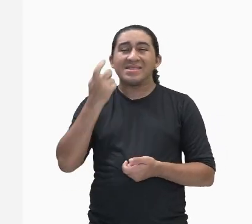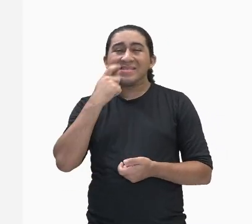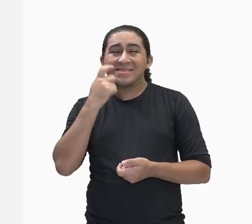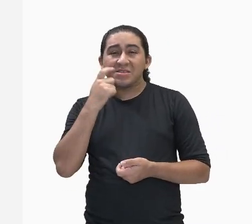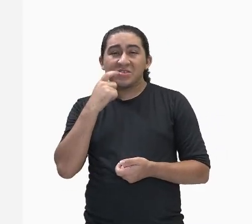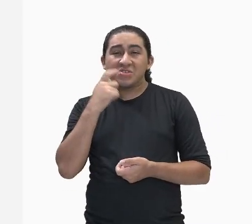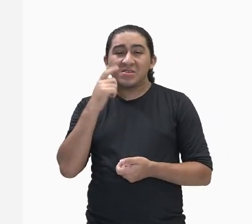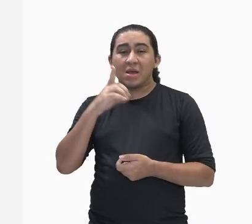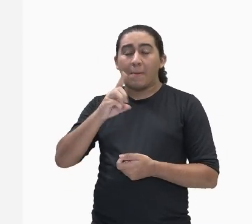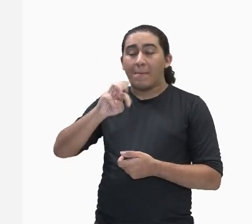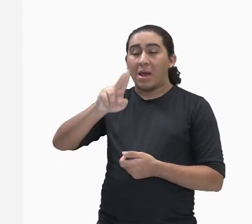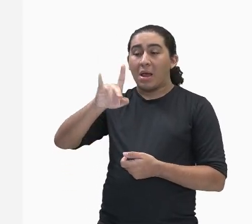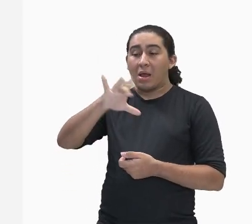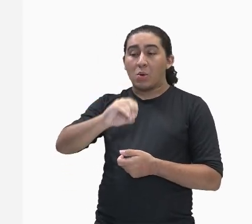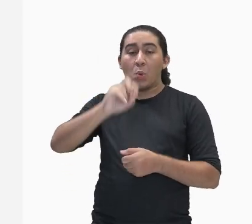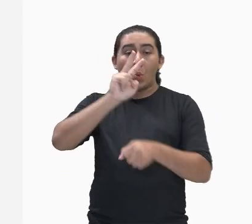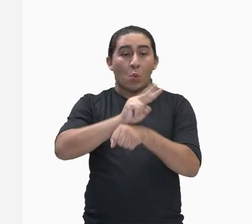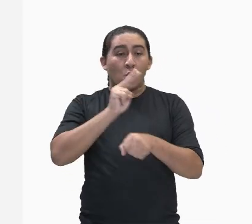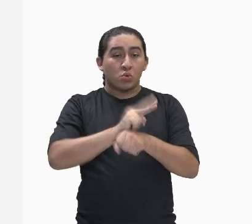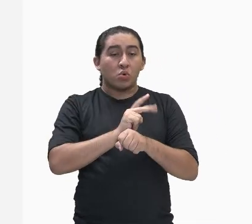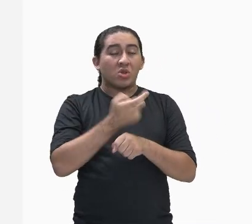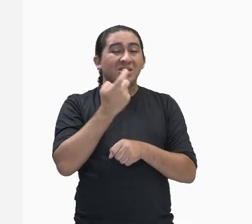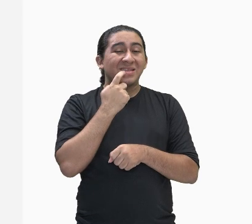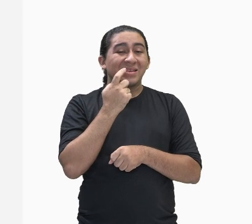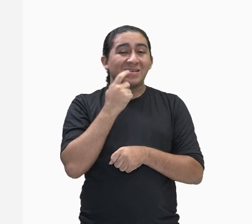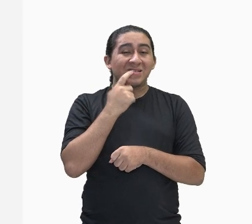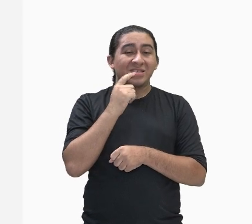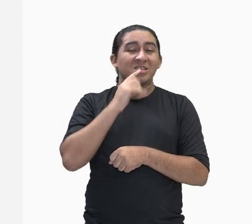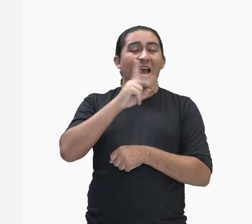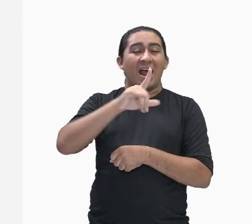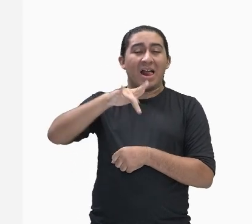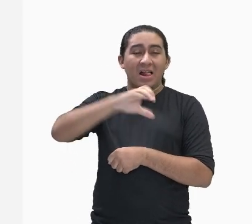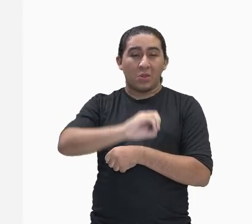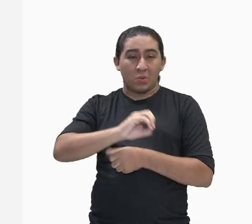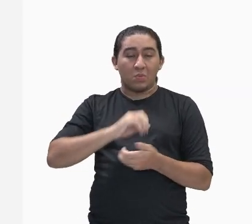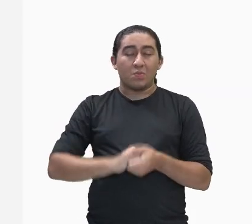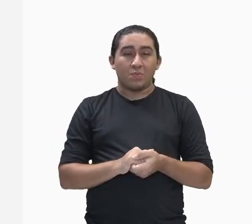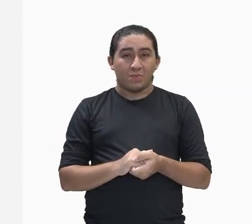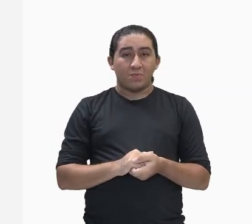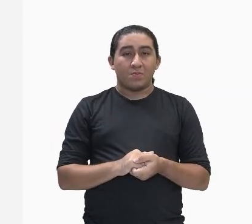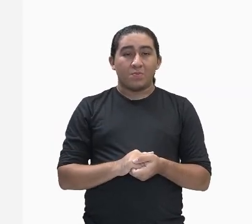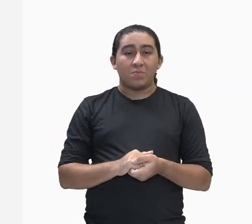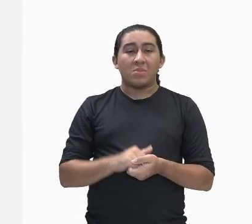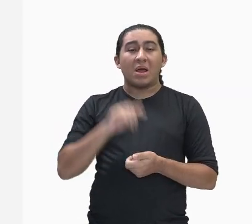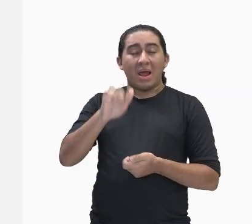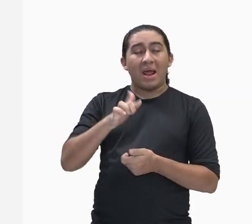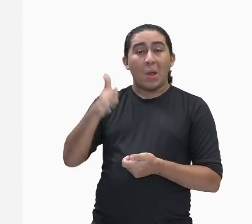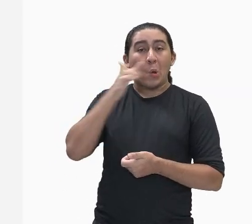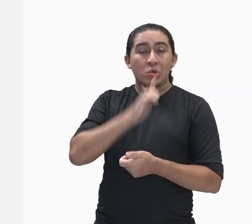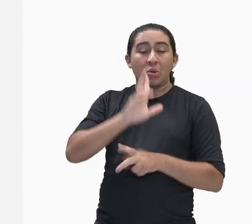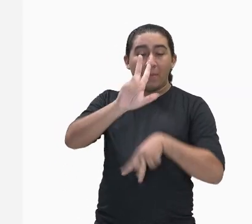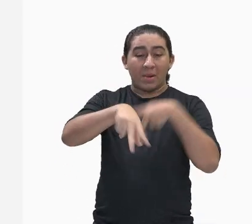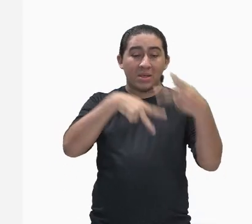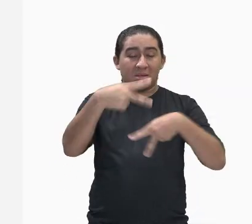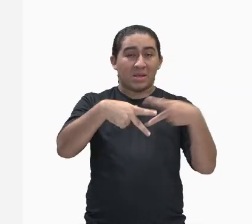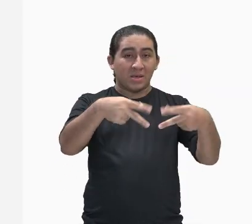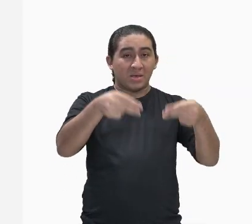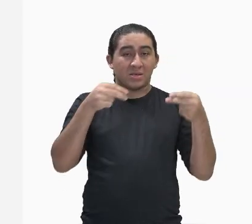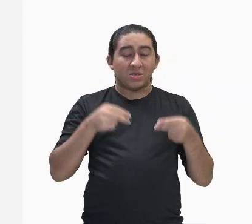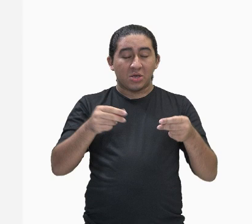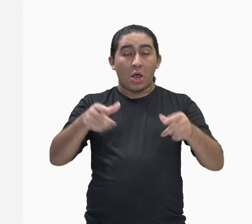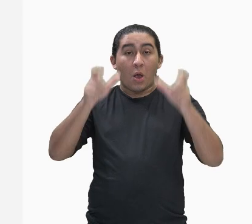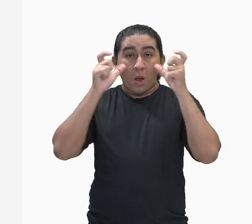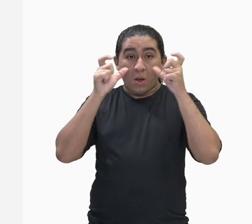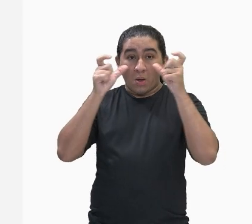do dente de alho. A cabra cega ganhou um par de óculos. Veja aqui. Vamos voltar só